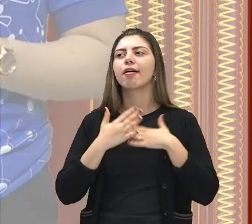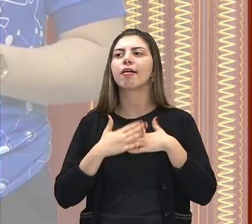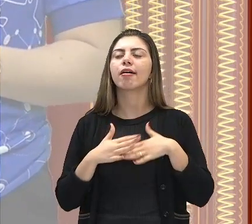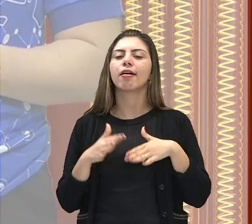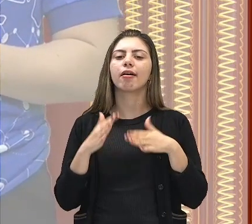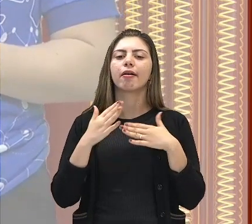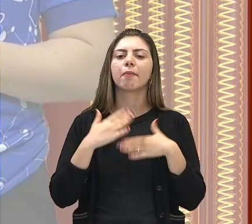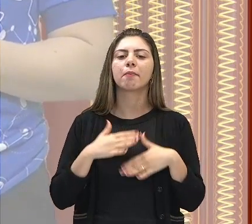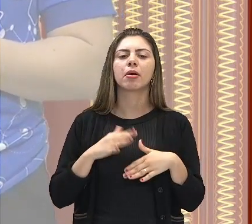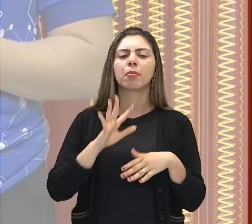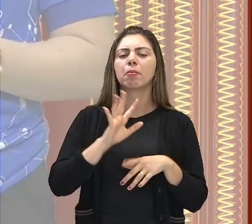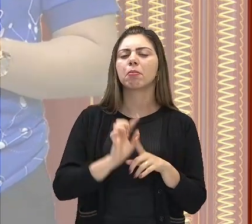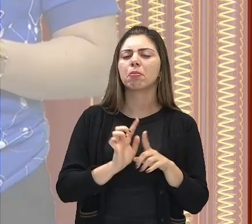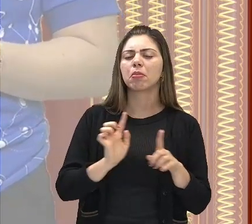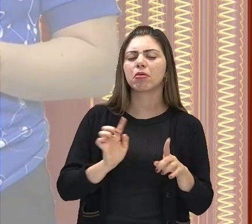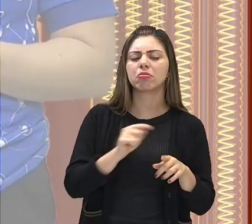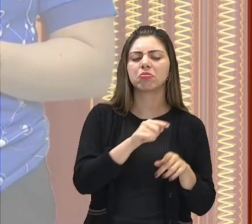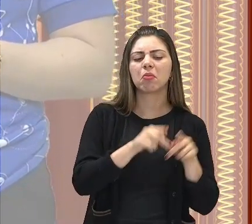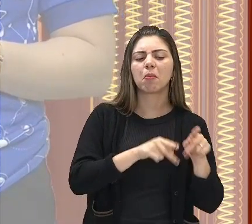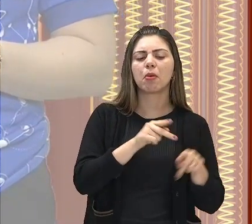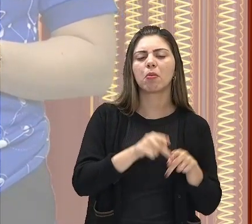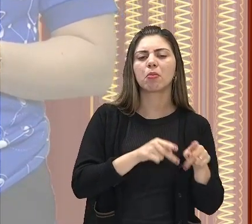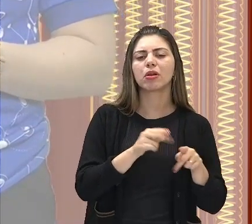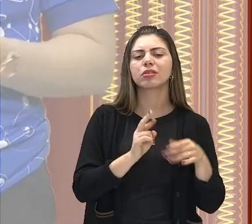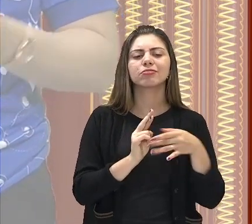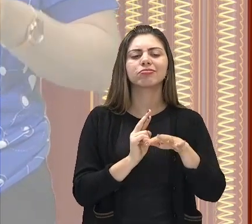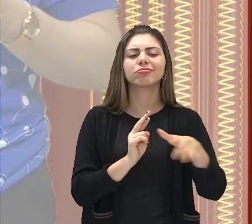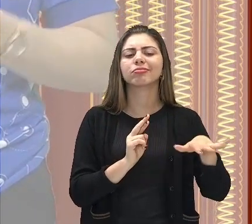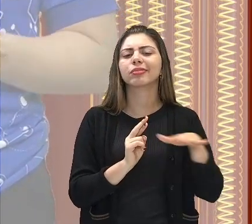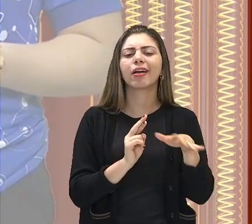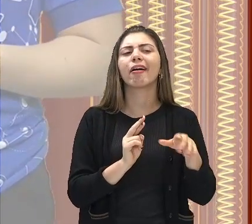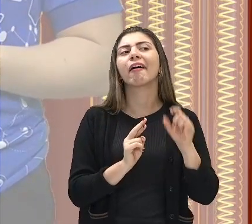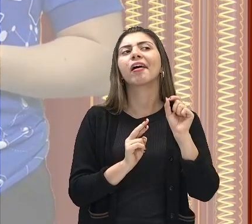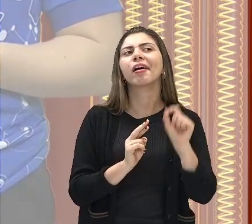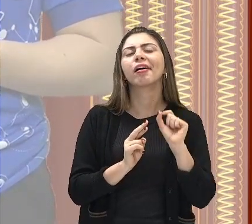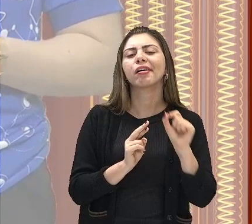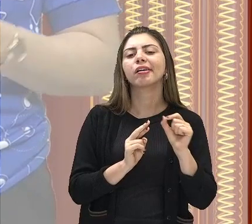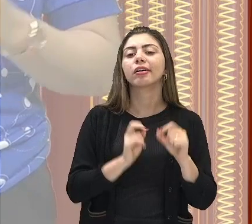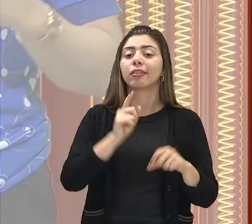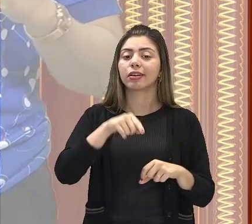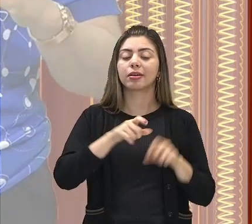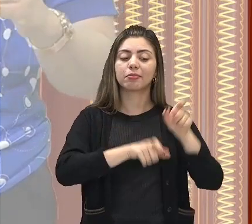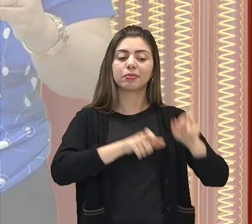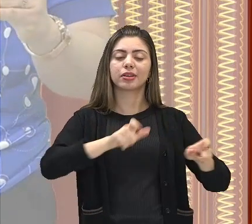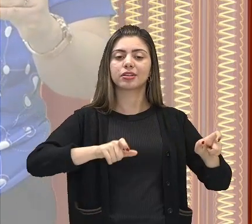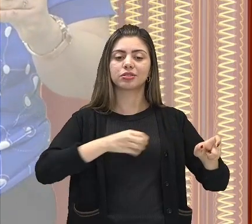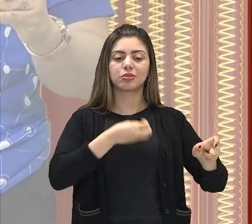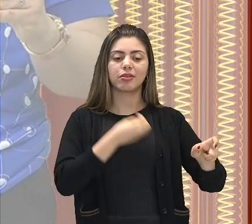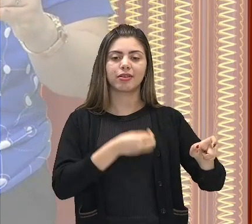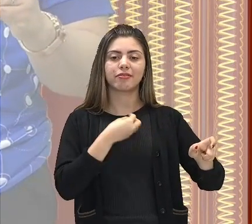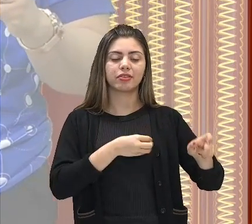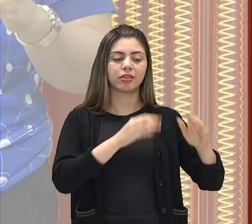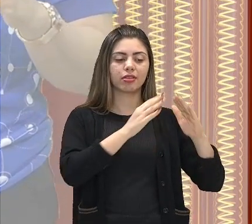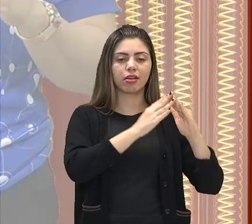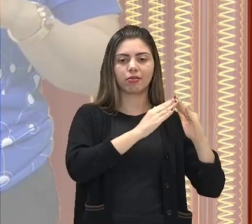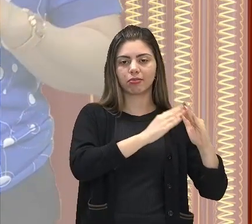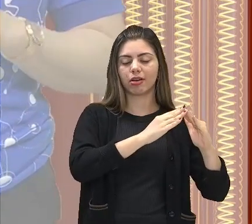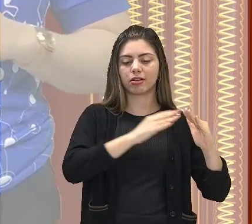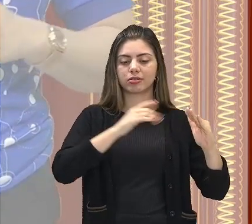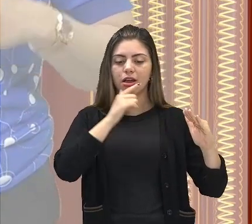quem eram esses povos ribeirinhos, né? Quem são os ribeirinhos? São aquelas pessoas que moram ali às margens dos rios.